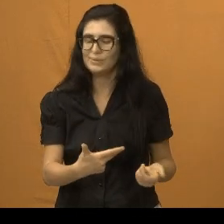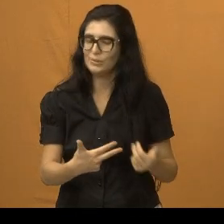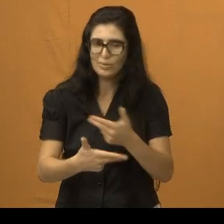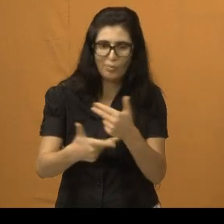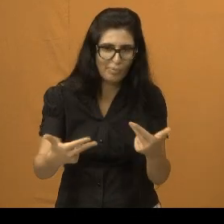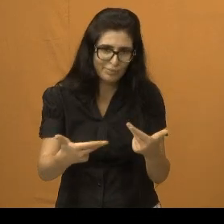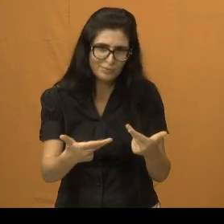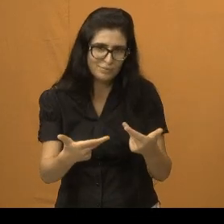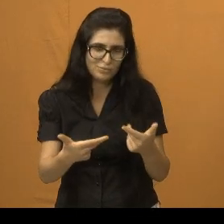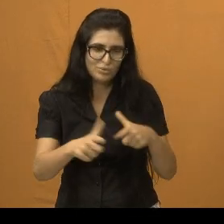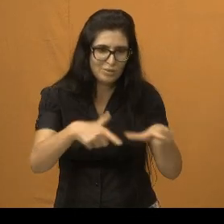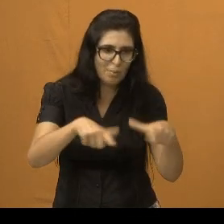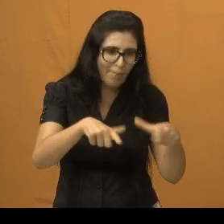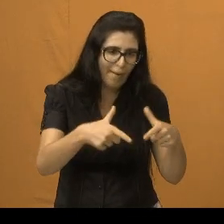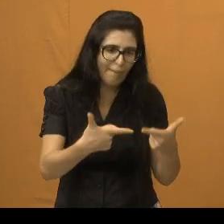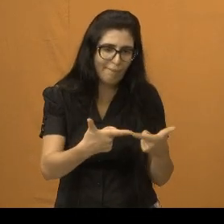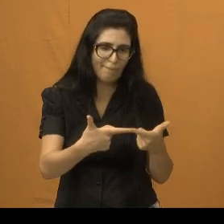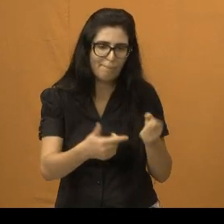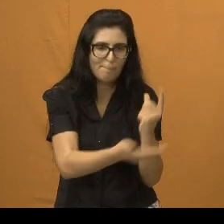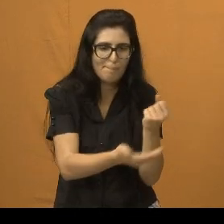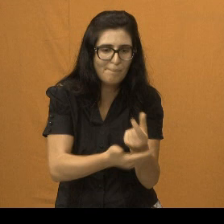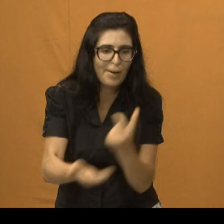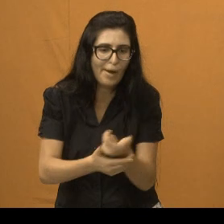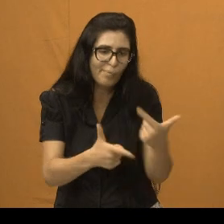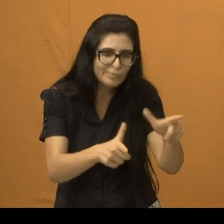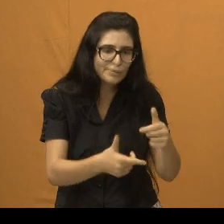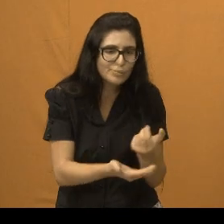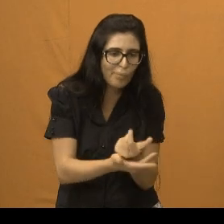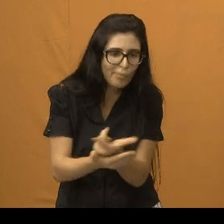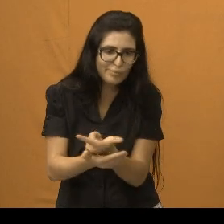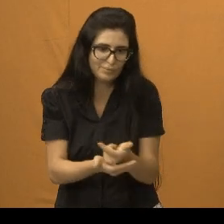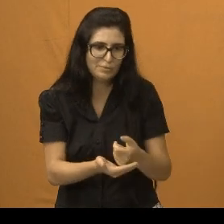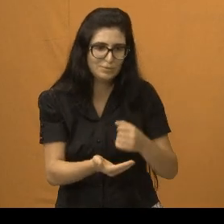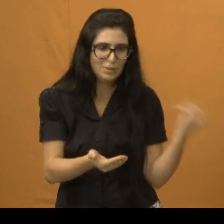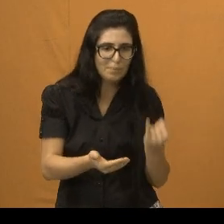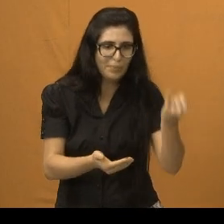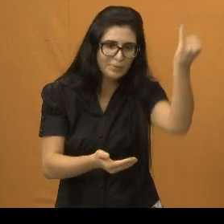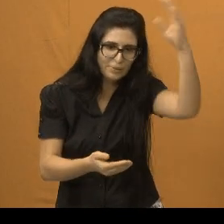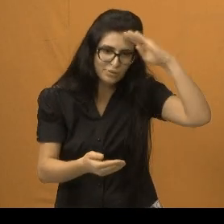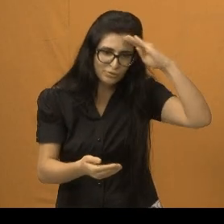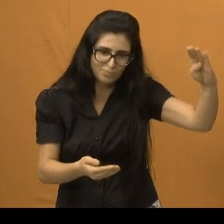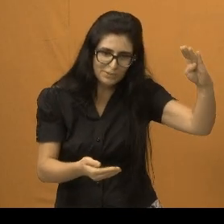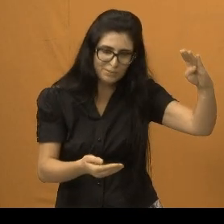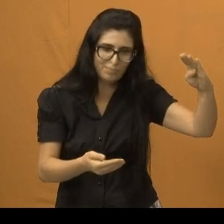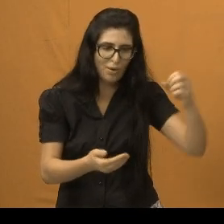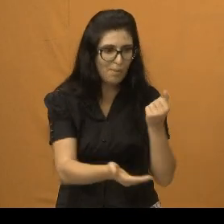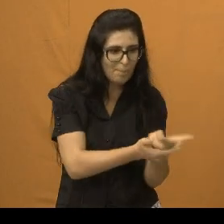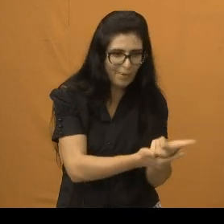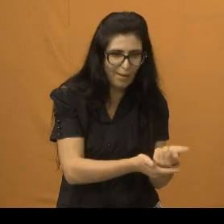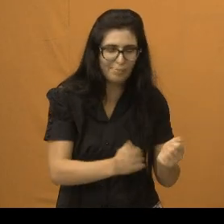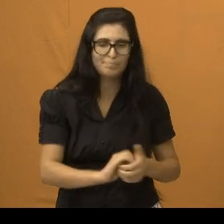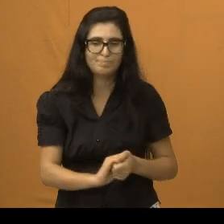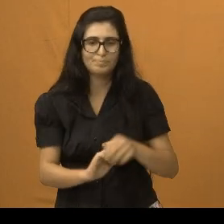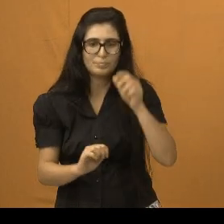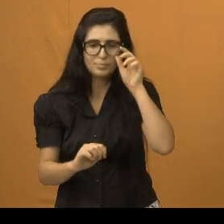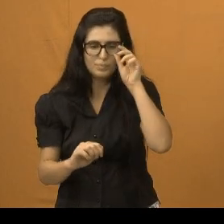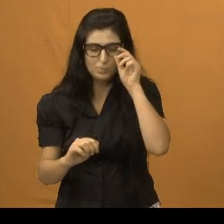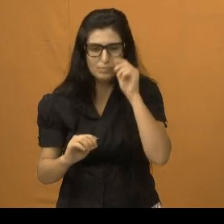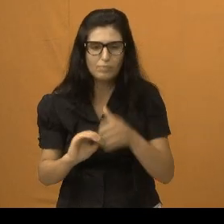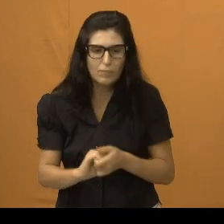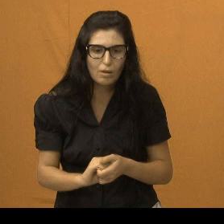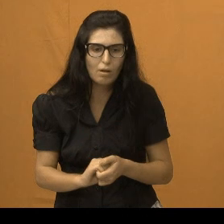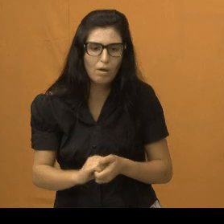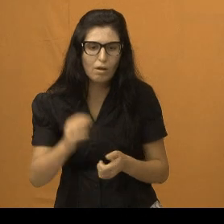processo. Daí o investimento foi menor. E o intra-orçamentário, né, a meta orçada em 2016